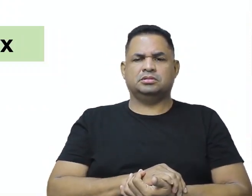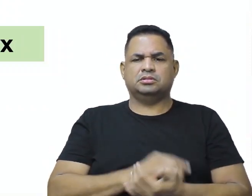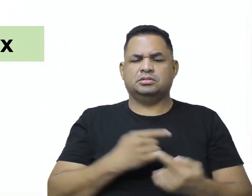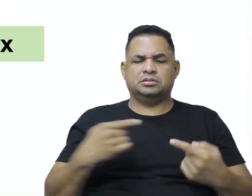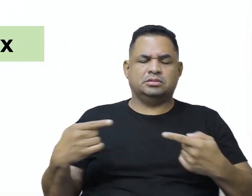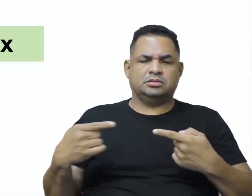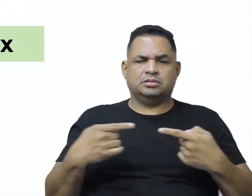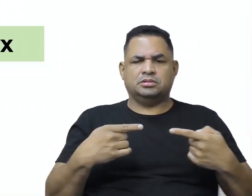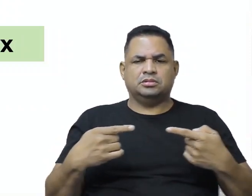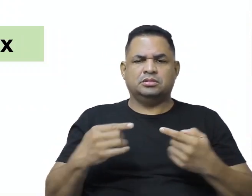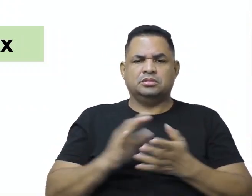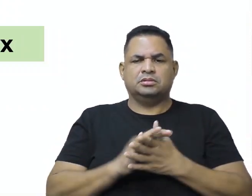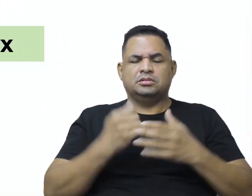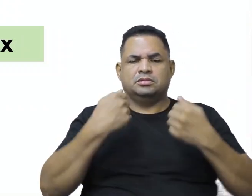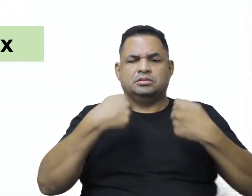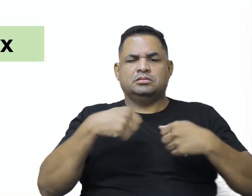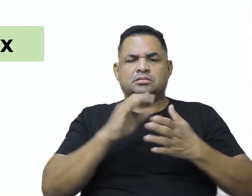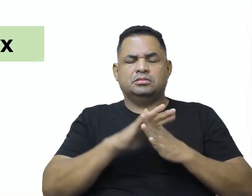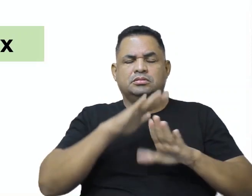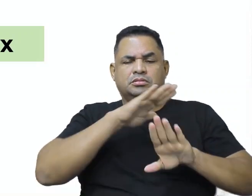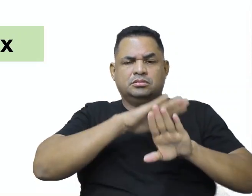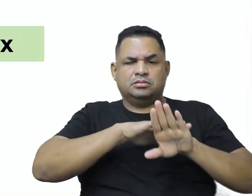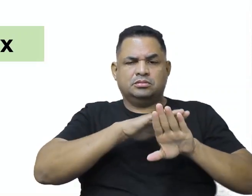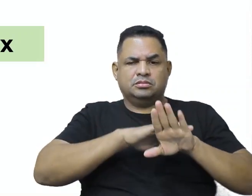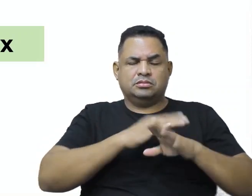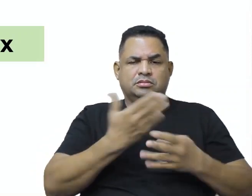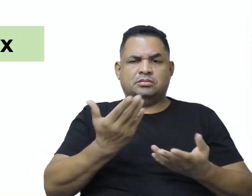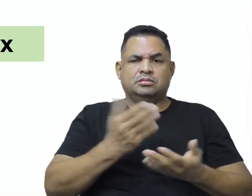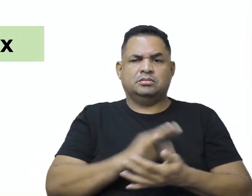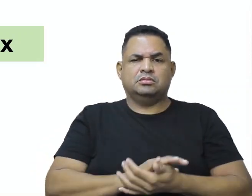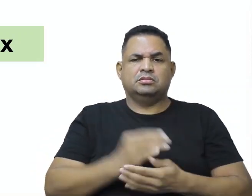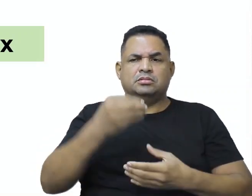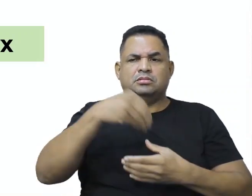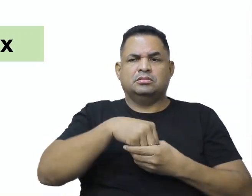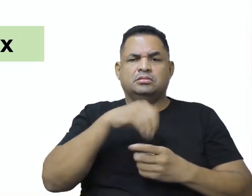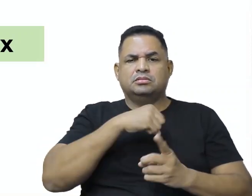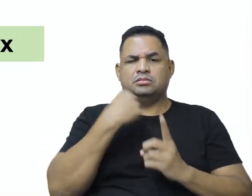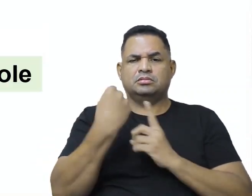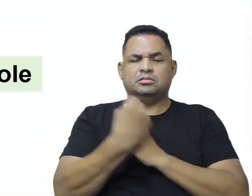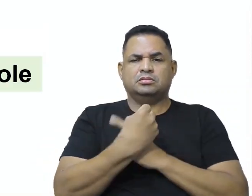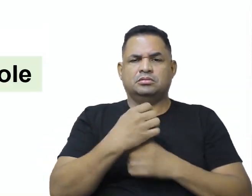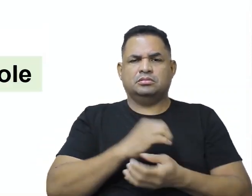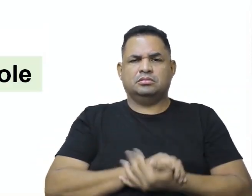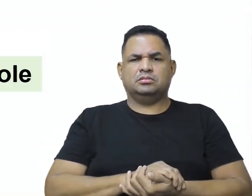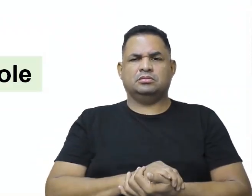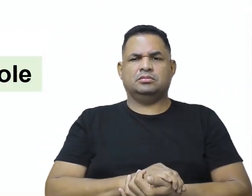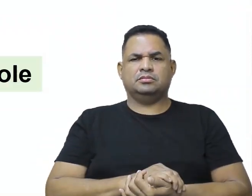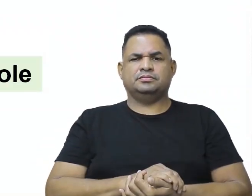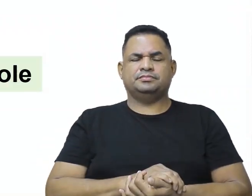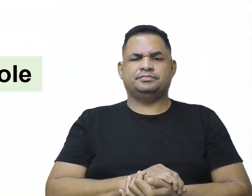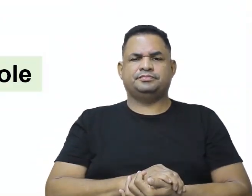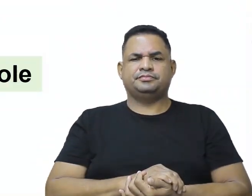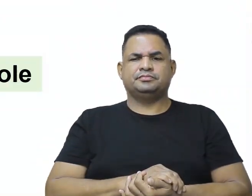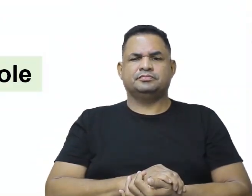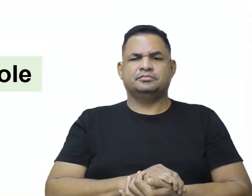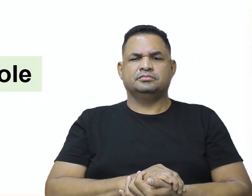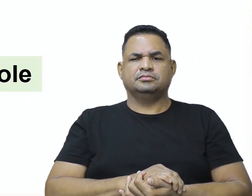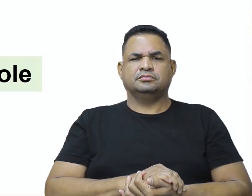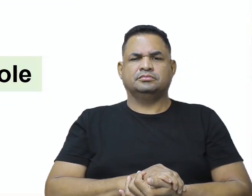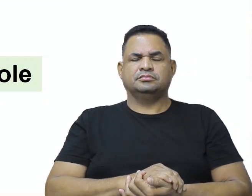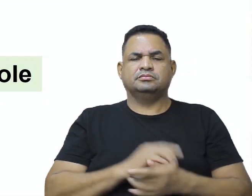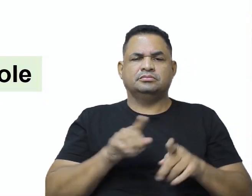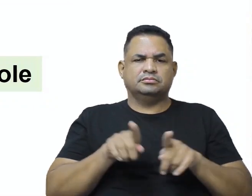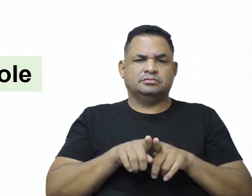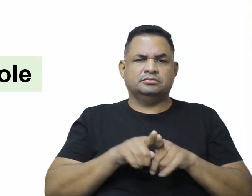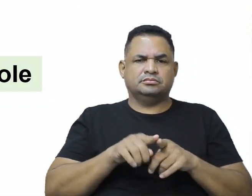relacionando aí esse poder ideológico essa a ideologia dentro da nossa sociedade tá e a gente trabalhou aí